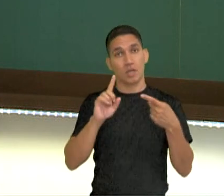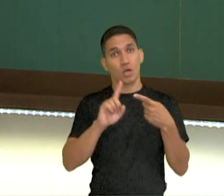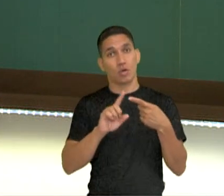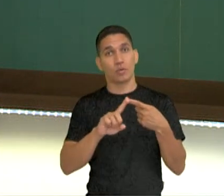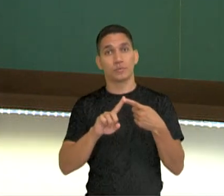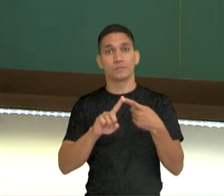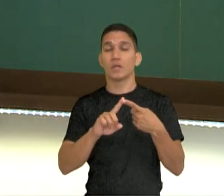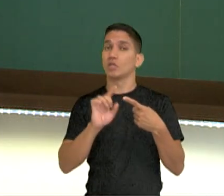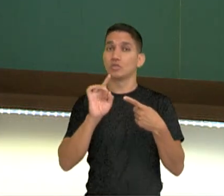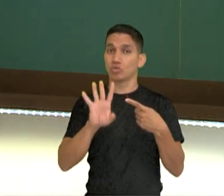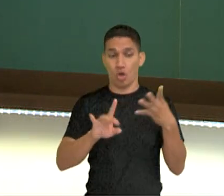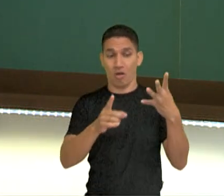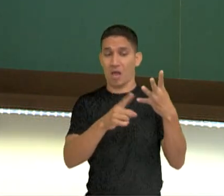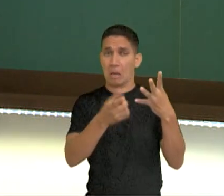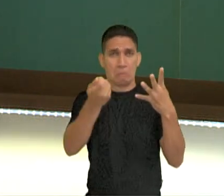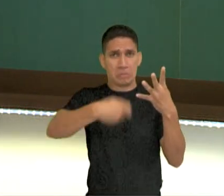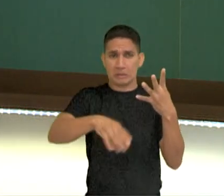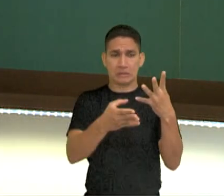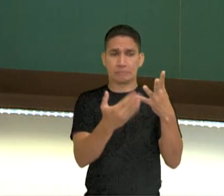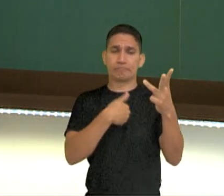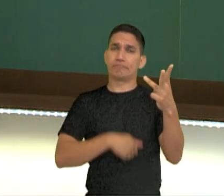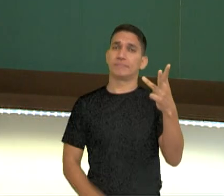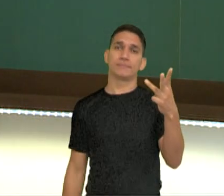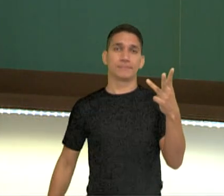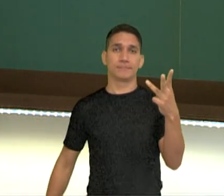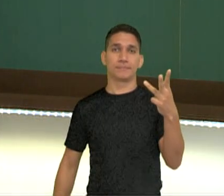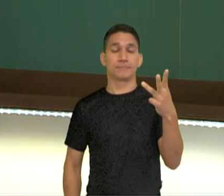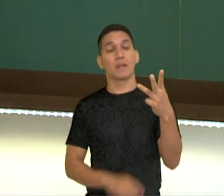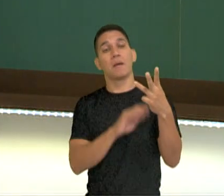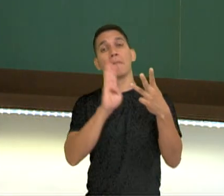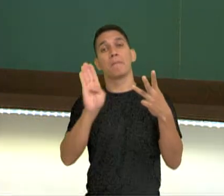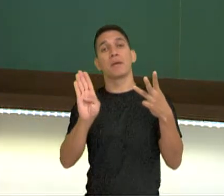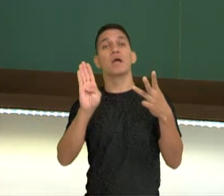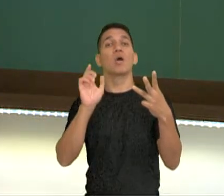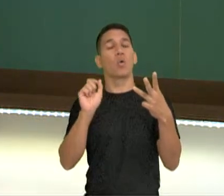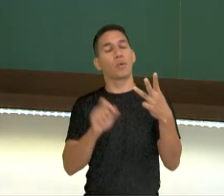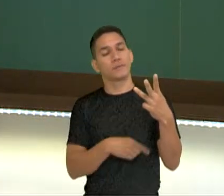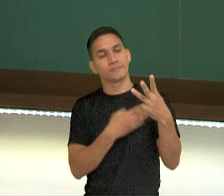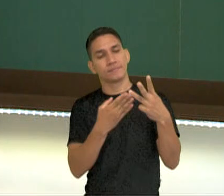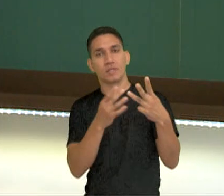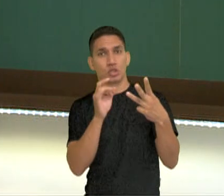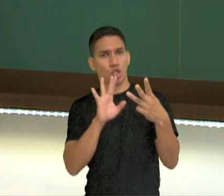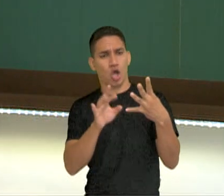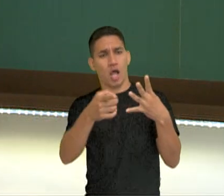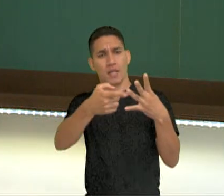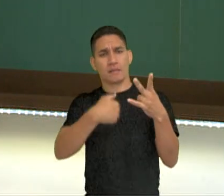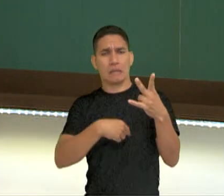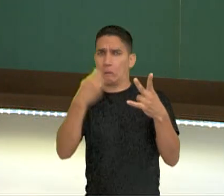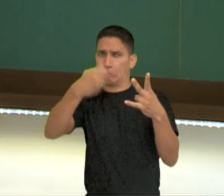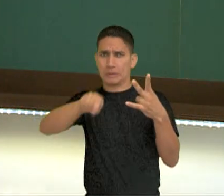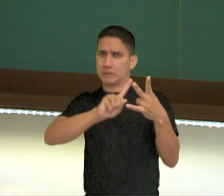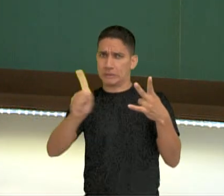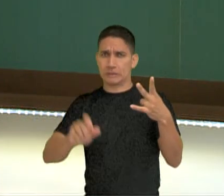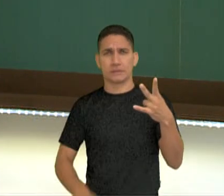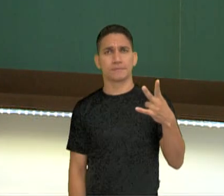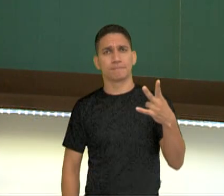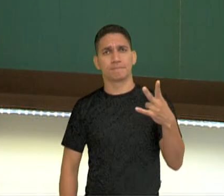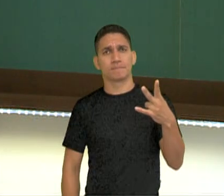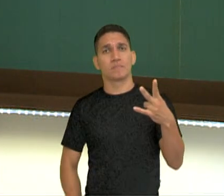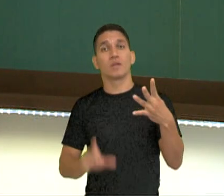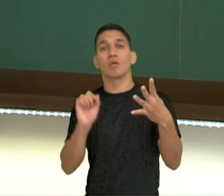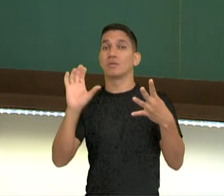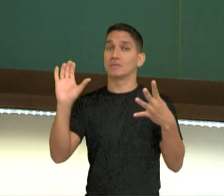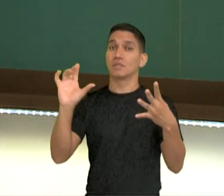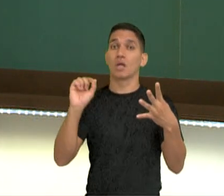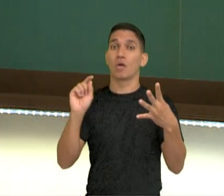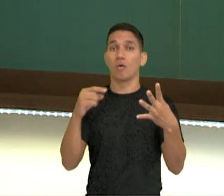a 4 não deve constar no planejamento. B, apenas a 3 não deve constar. A